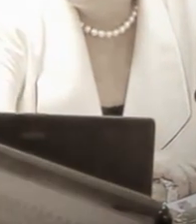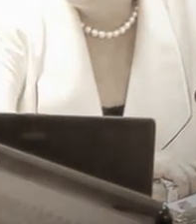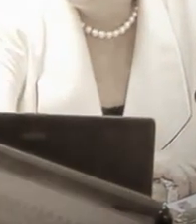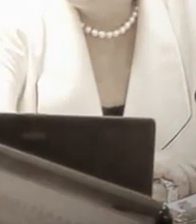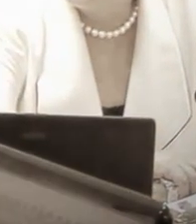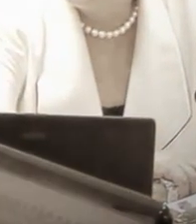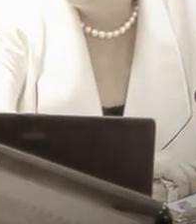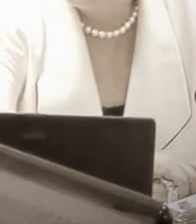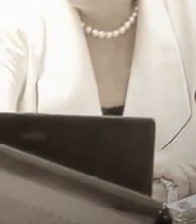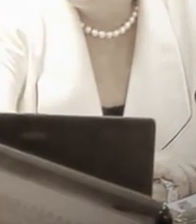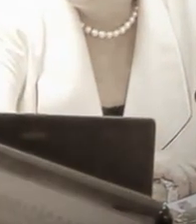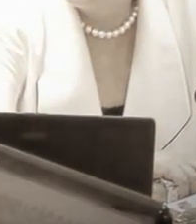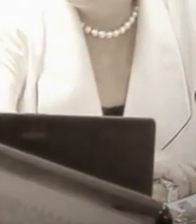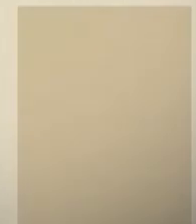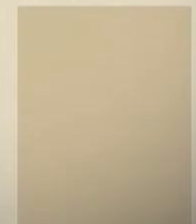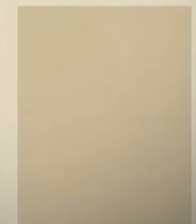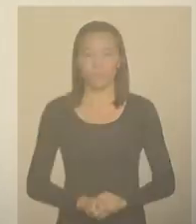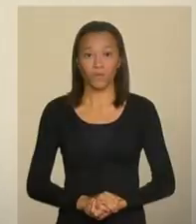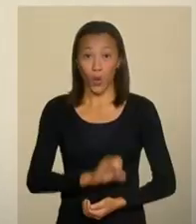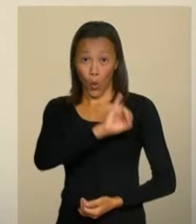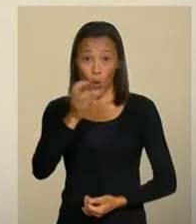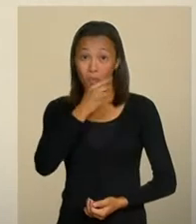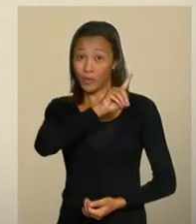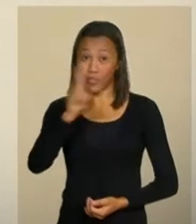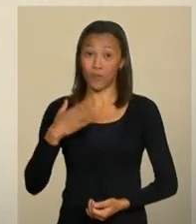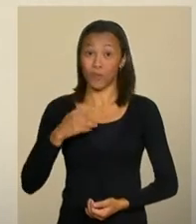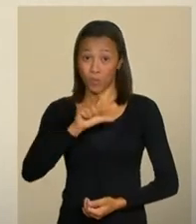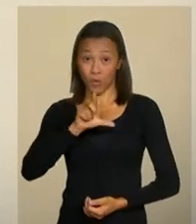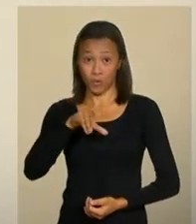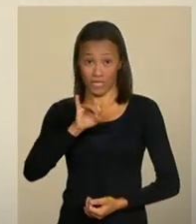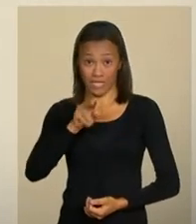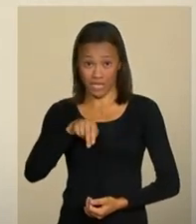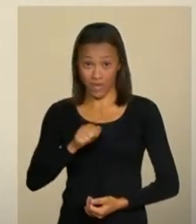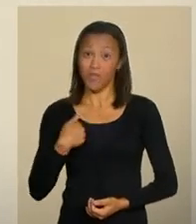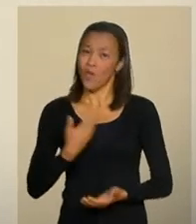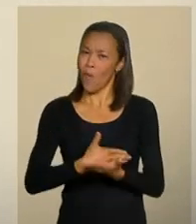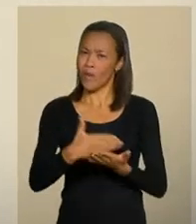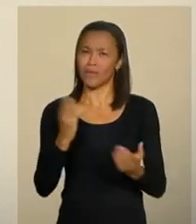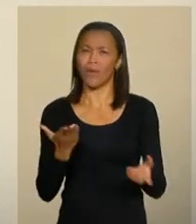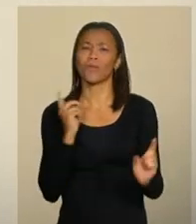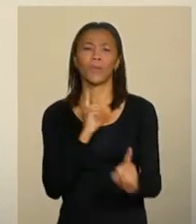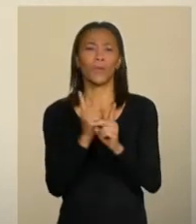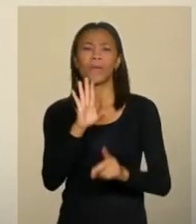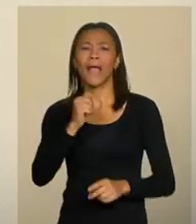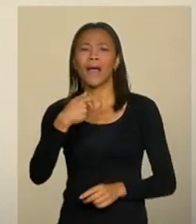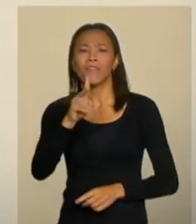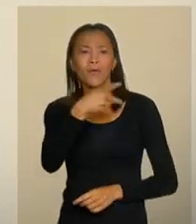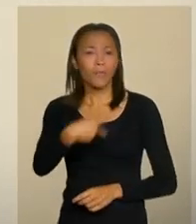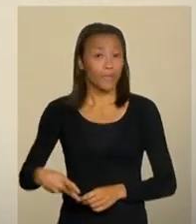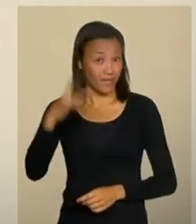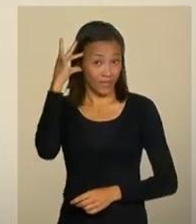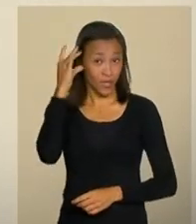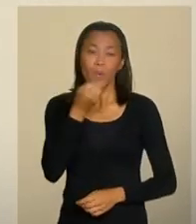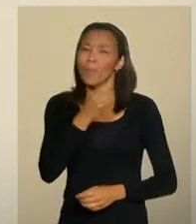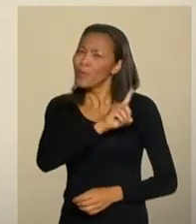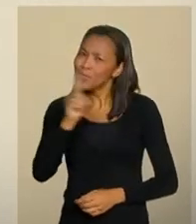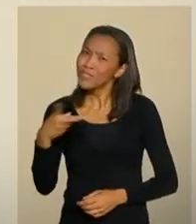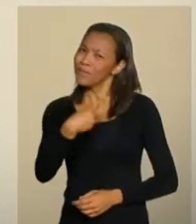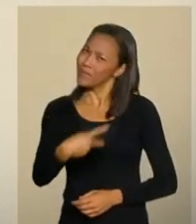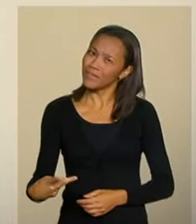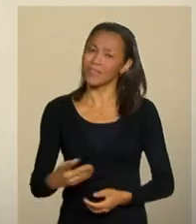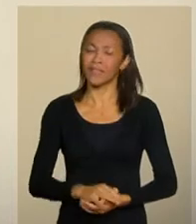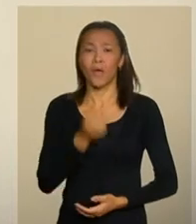café com a Presidenta Olá bom dia eu sou o Luciano Seixas e começa agora mais um café com a presidenta Dilma Bom dia